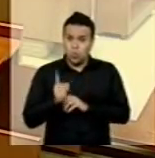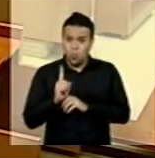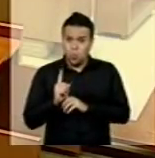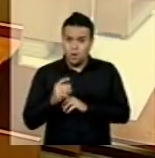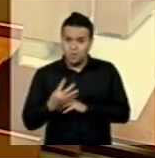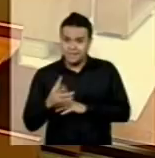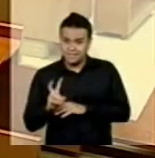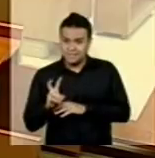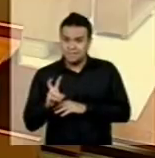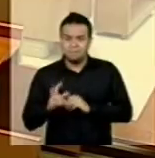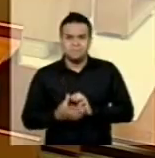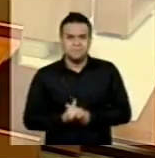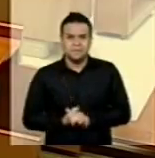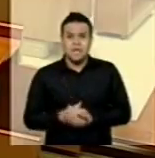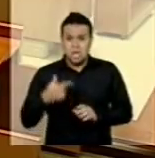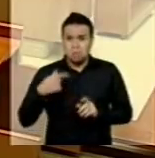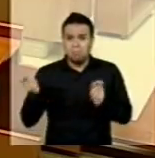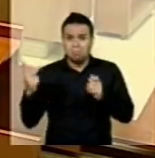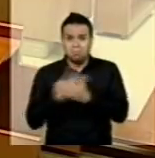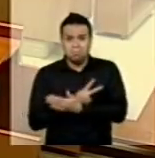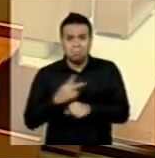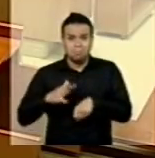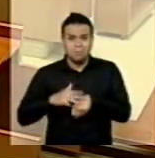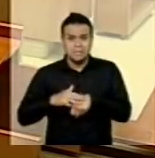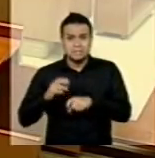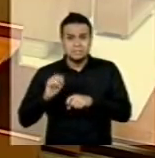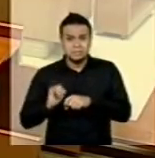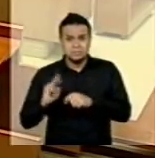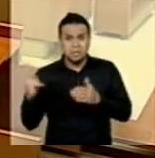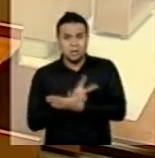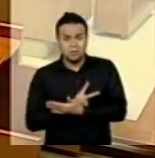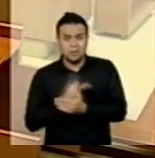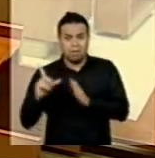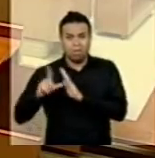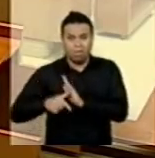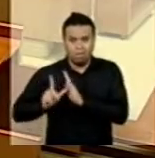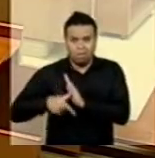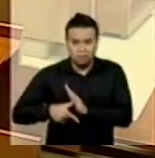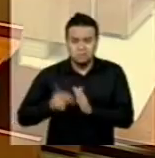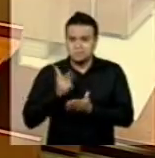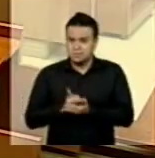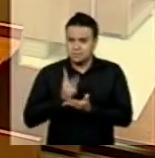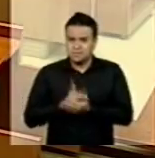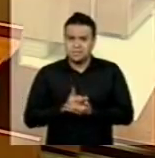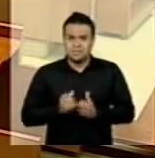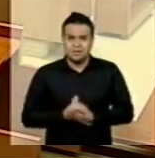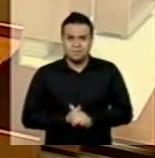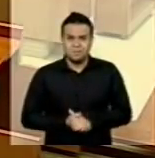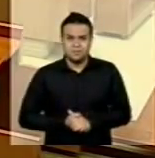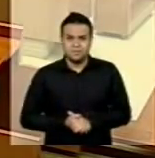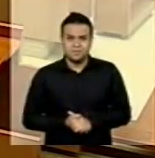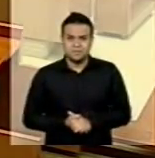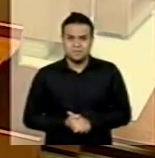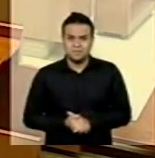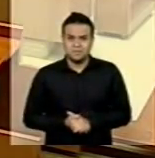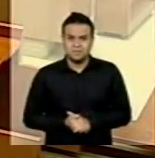doente se, evidentemente, cair na vala comum dos atrasos sistemáticos, criando-se um